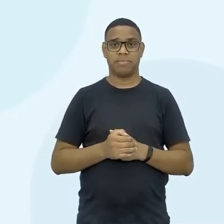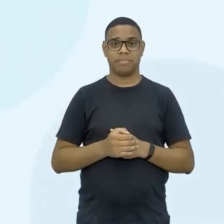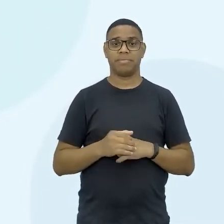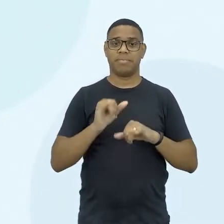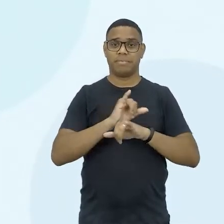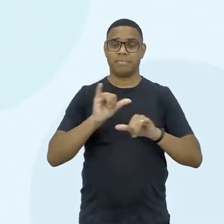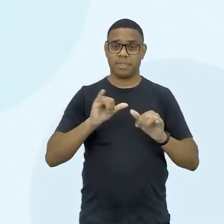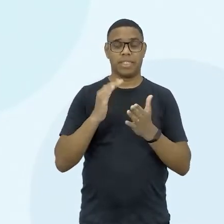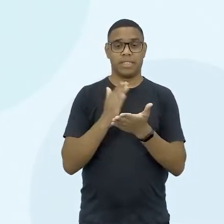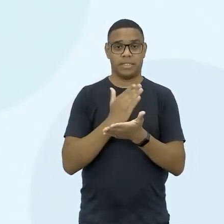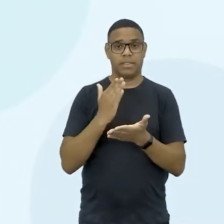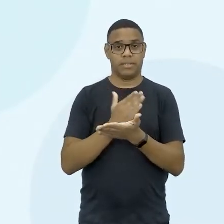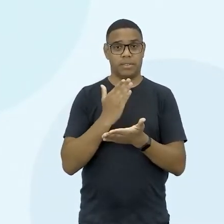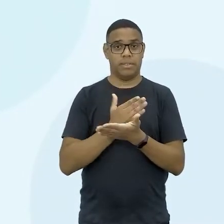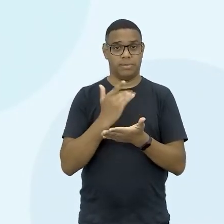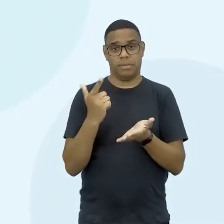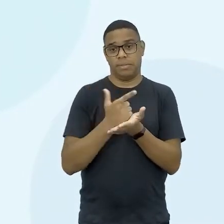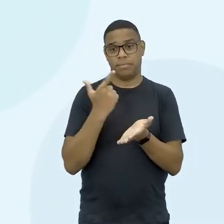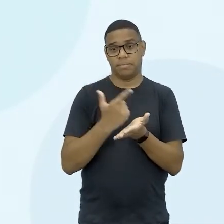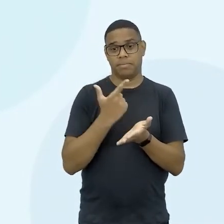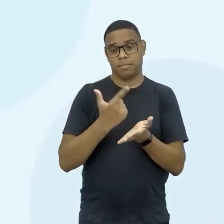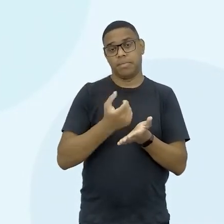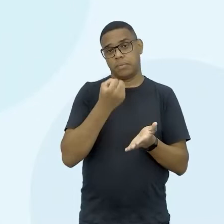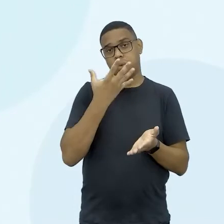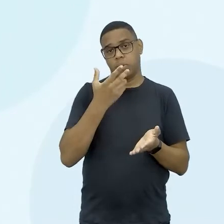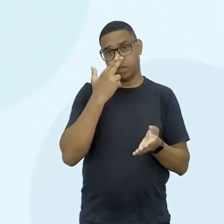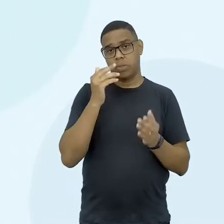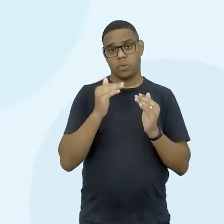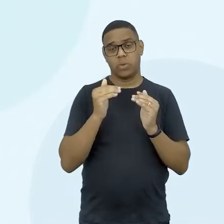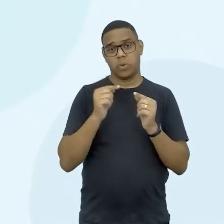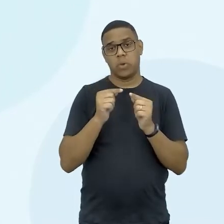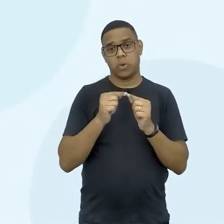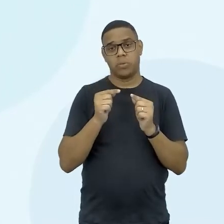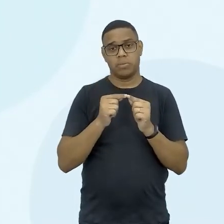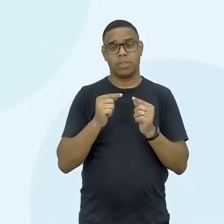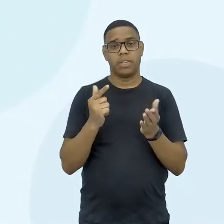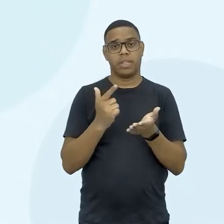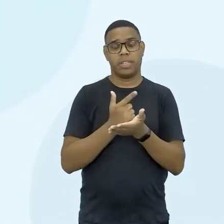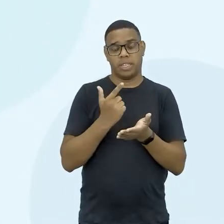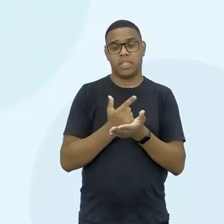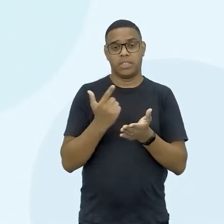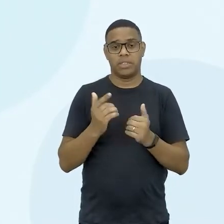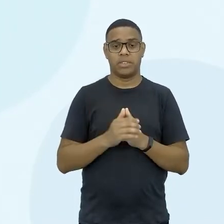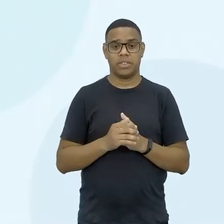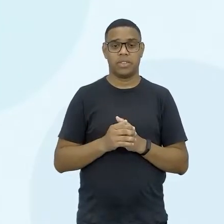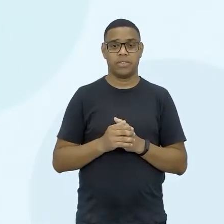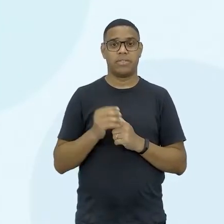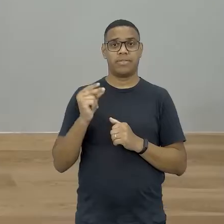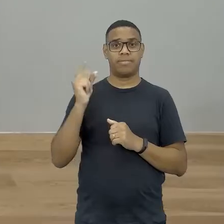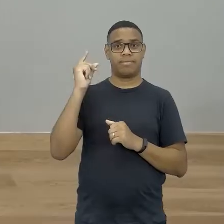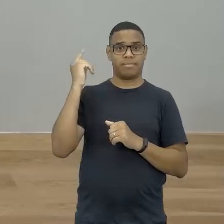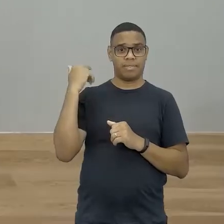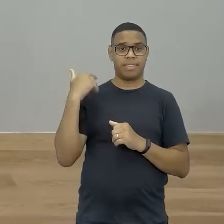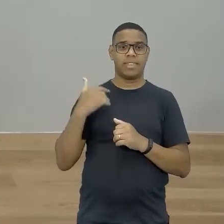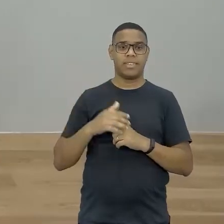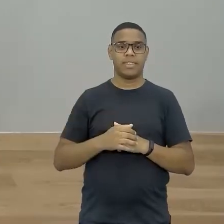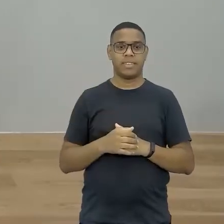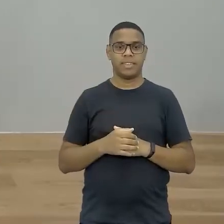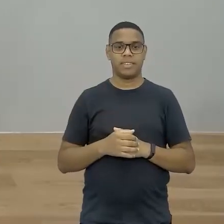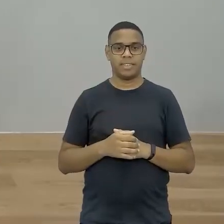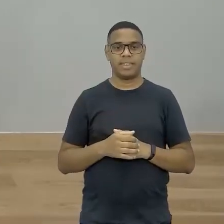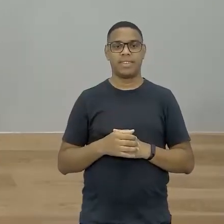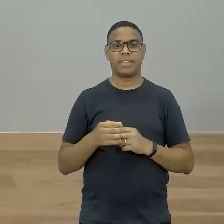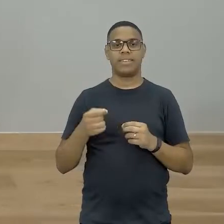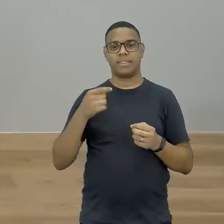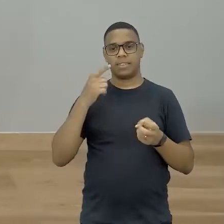Propaganda de livros, né? Acho que seria uma boa, assim, ó. Livros virtuais. Desde os tempos antigos. Isso. Podemos Desde ver